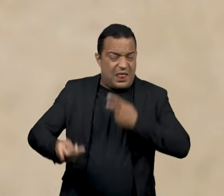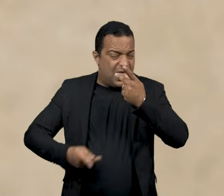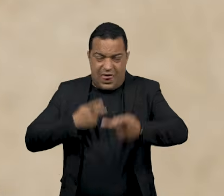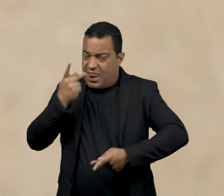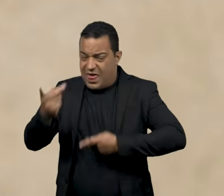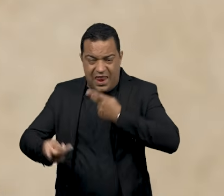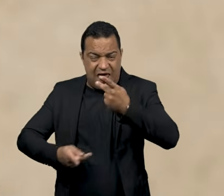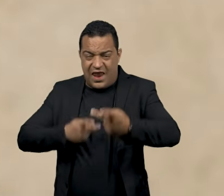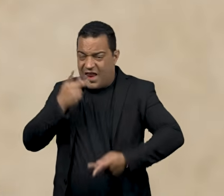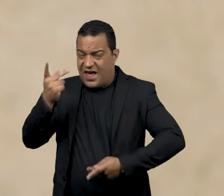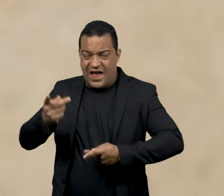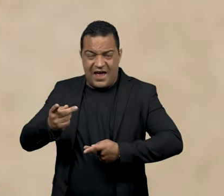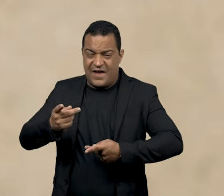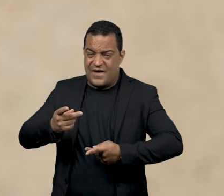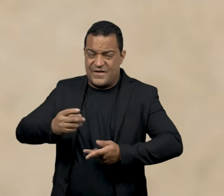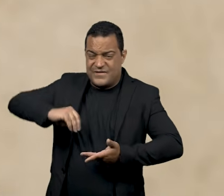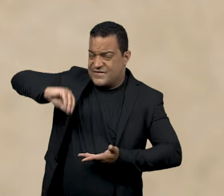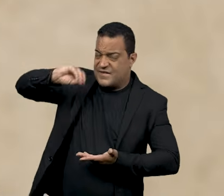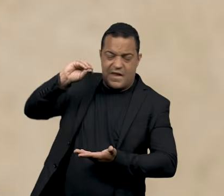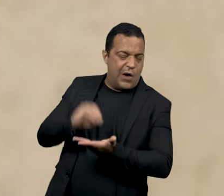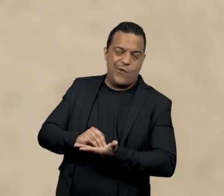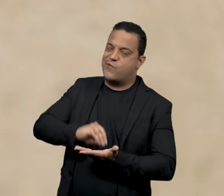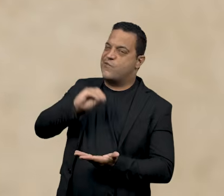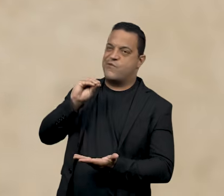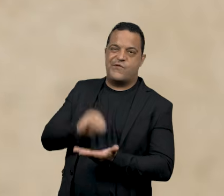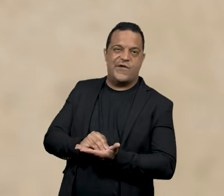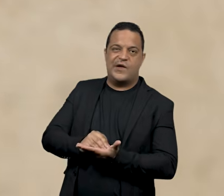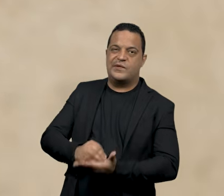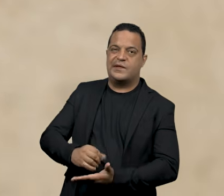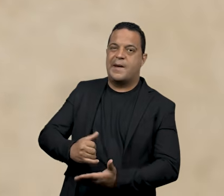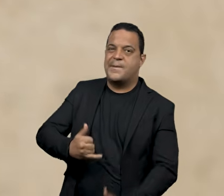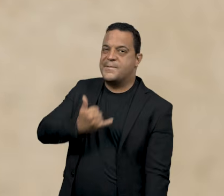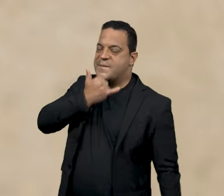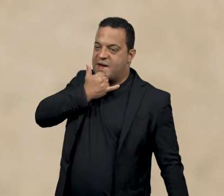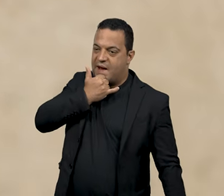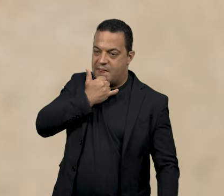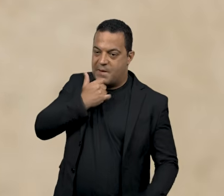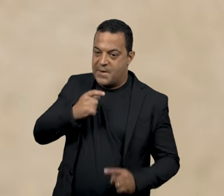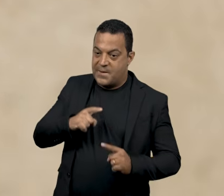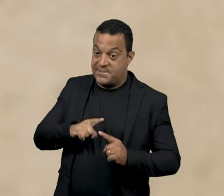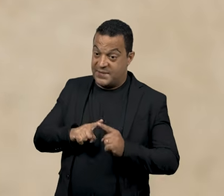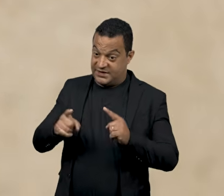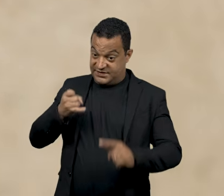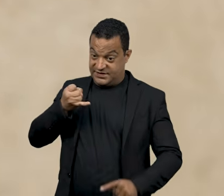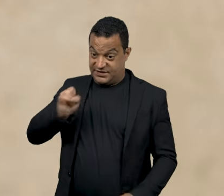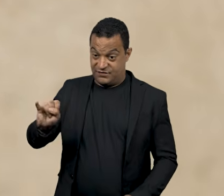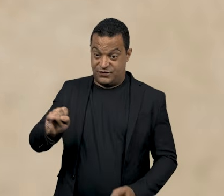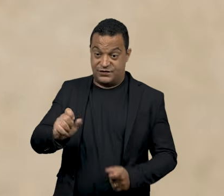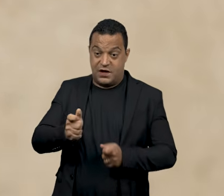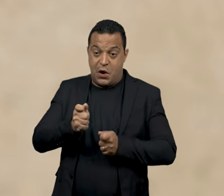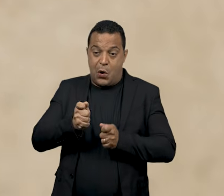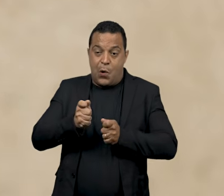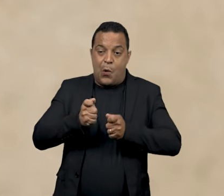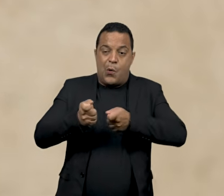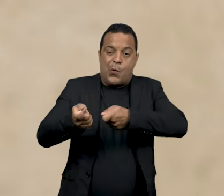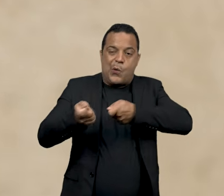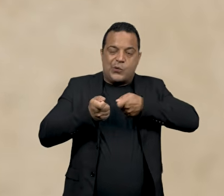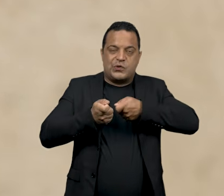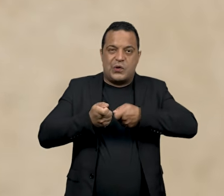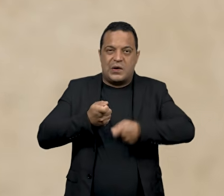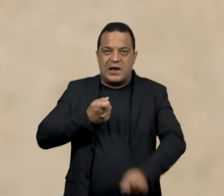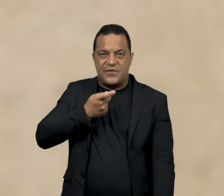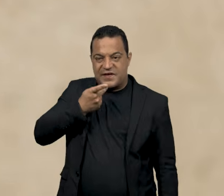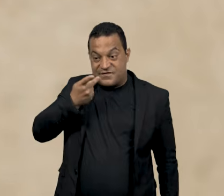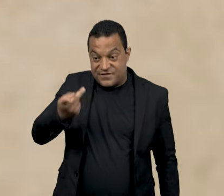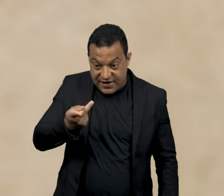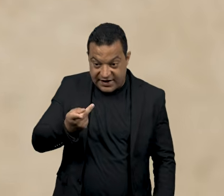na multidão de palavras não falta transgressão, mas o que modera os seus lábios é